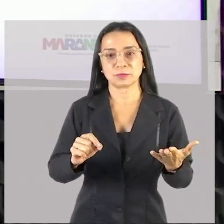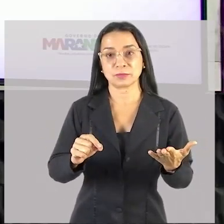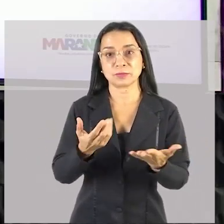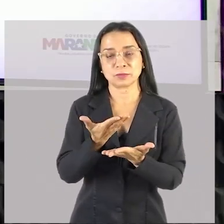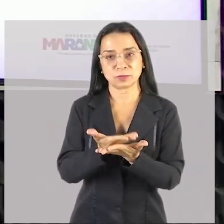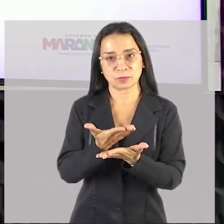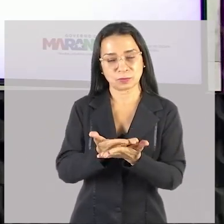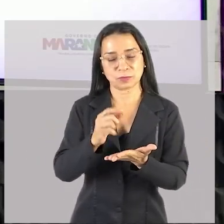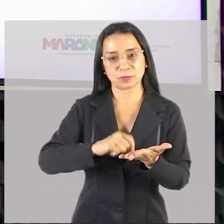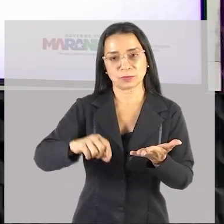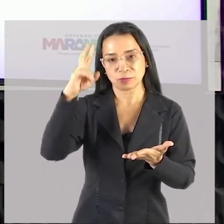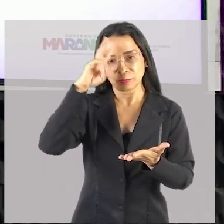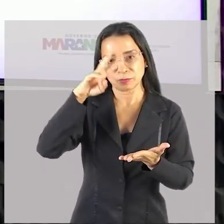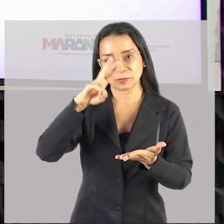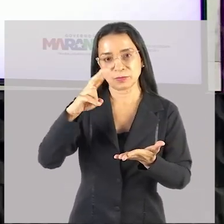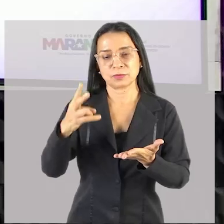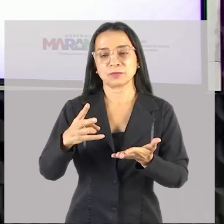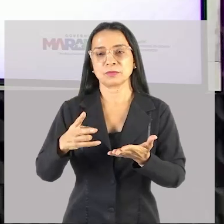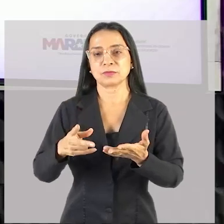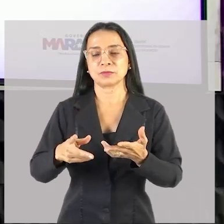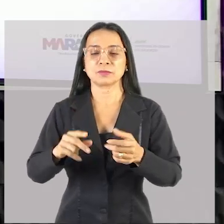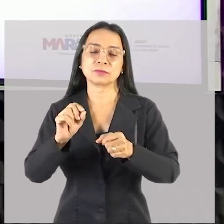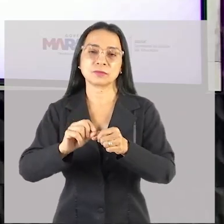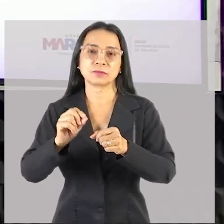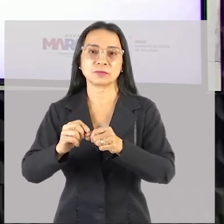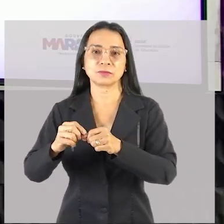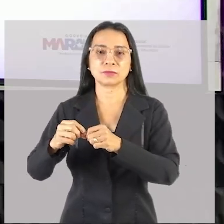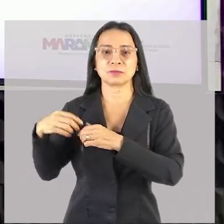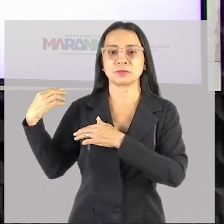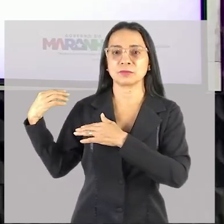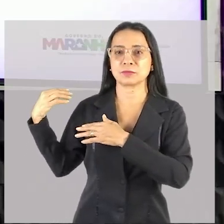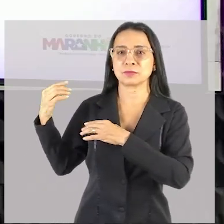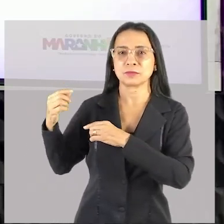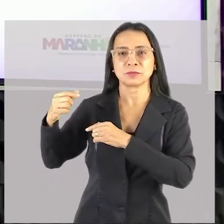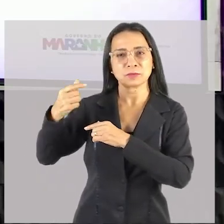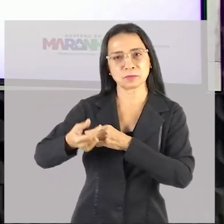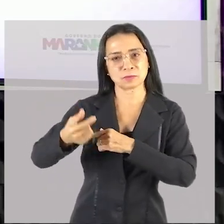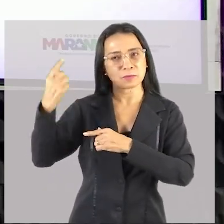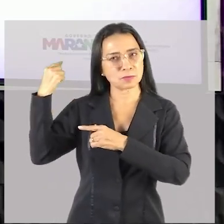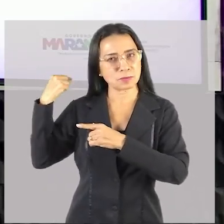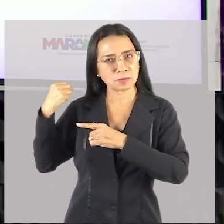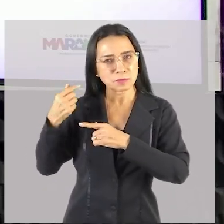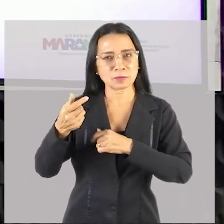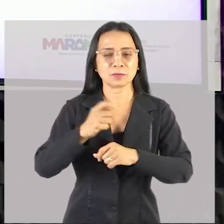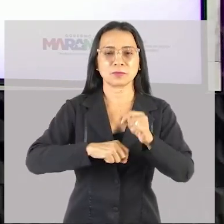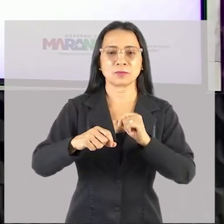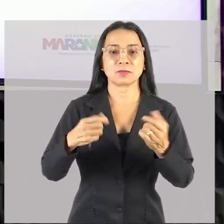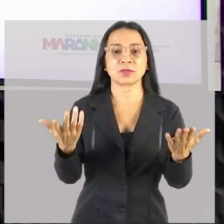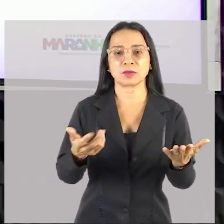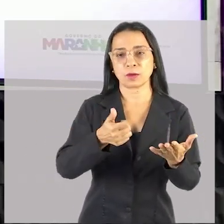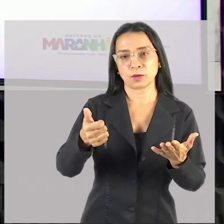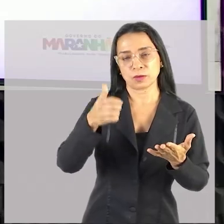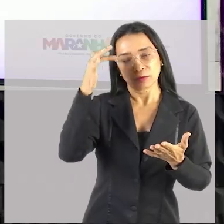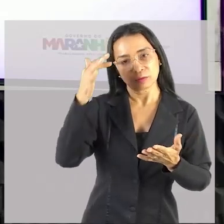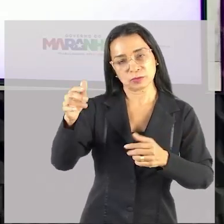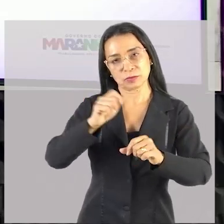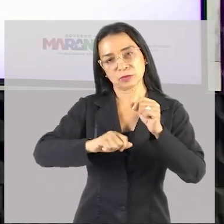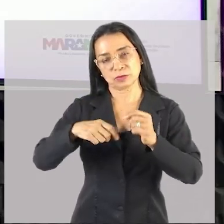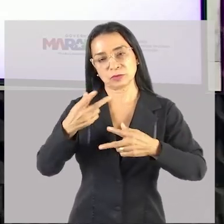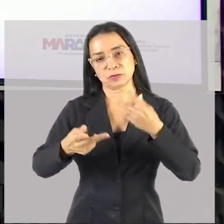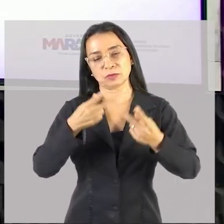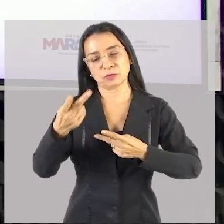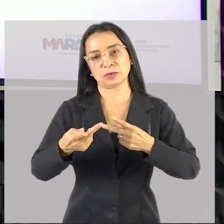das aulas, lembrando que nós estamos fazendo aqui um percurso histórico, já falamos sobre os primeiros filósofos, já falamos sobre o Sócrates, falamos sobre o